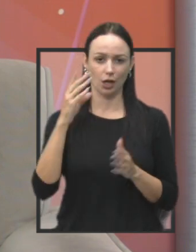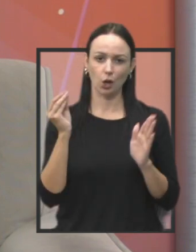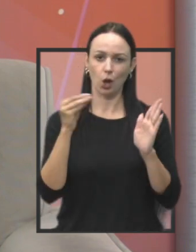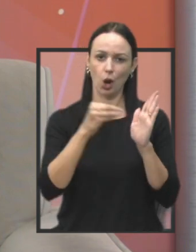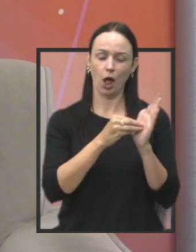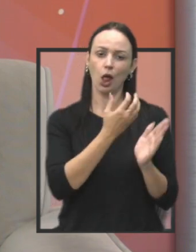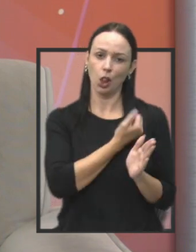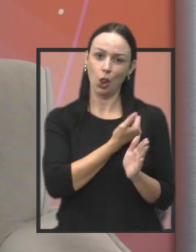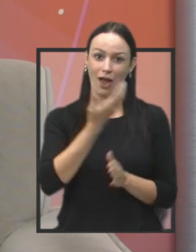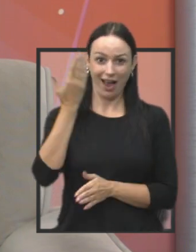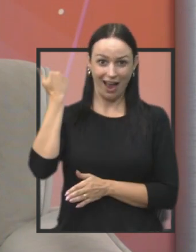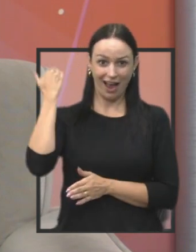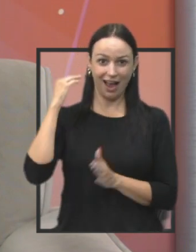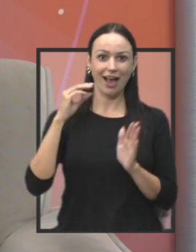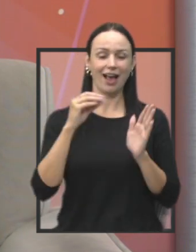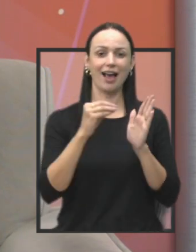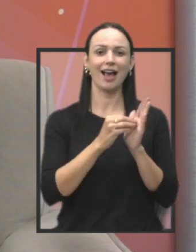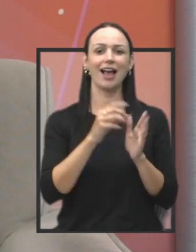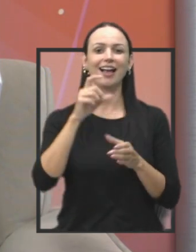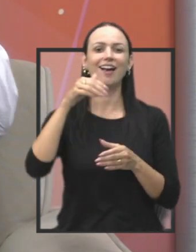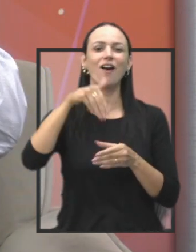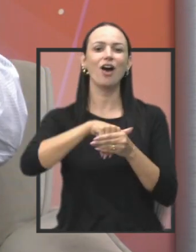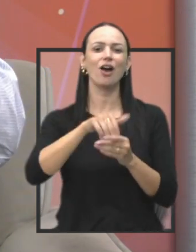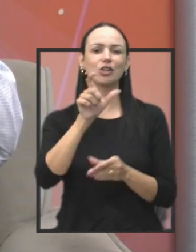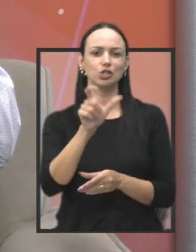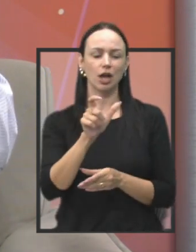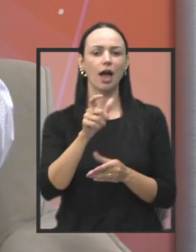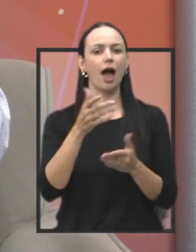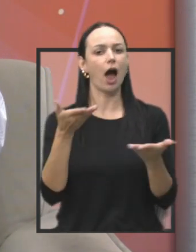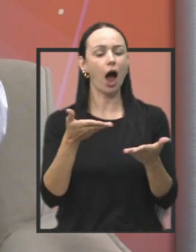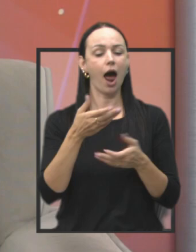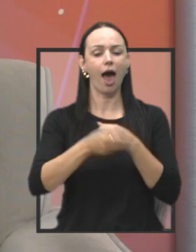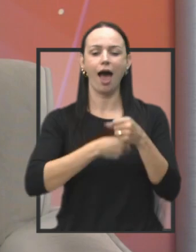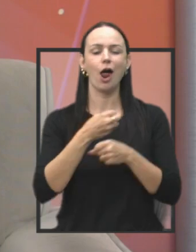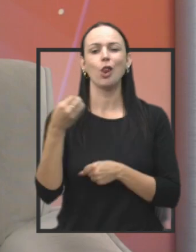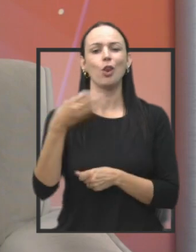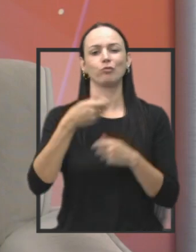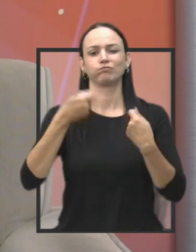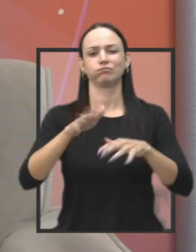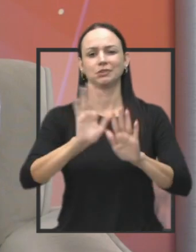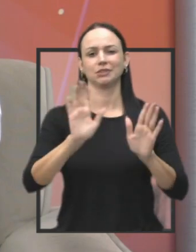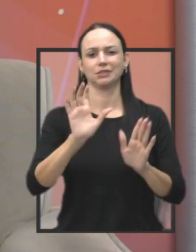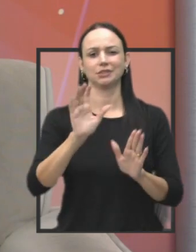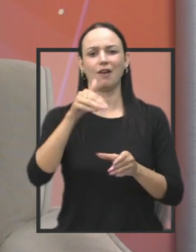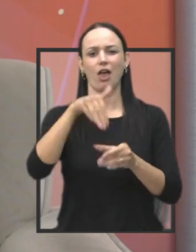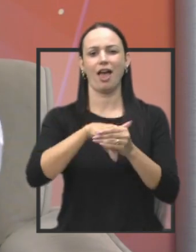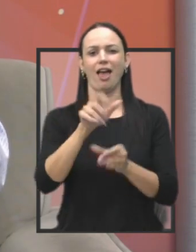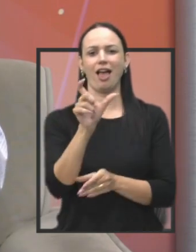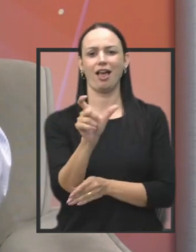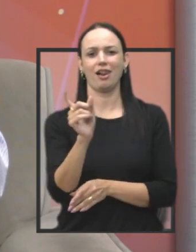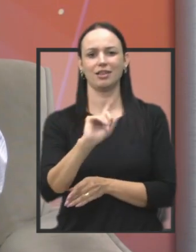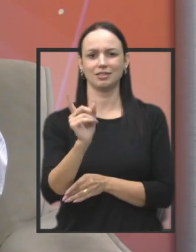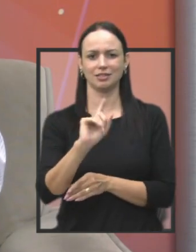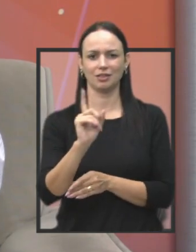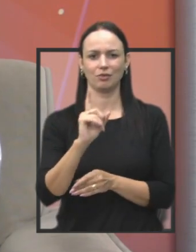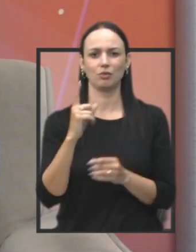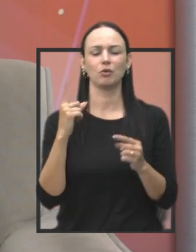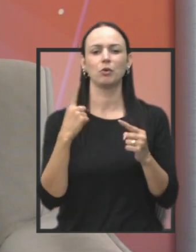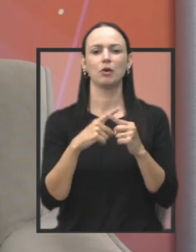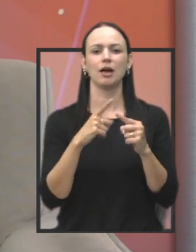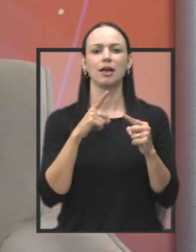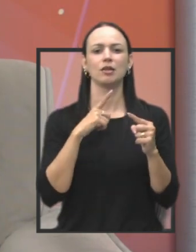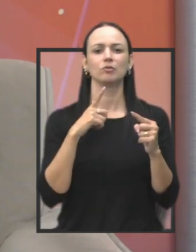declarado, era colocado lá na identificação. A Receita excluiu isso aí, porque ela já tem todos os dados, porque ela fazia uma